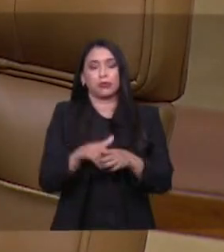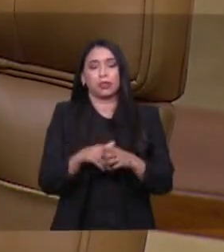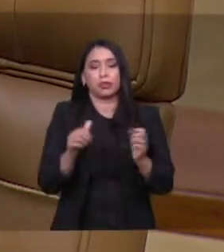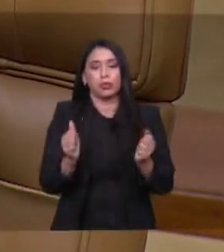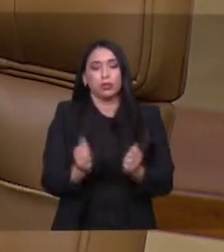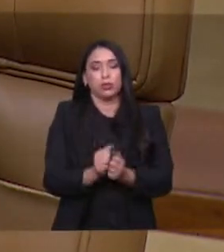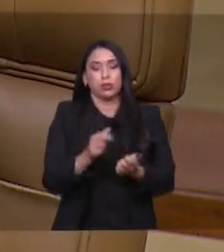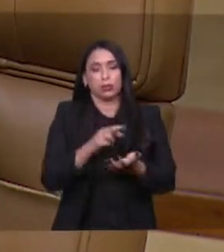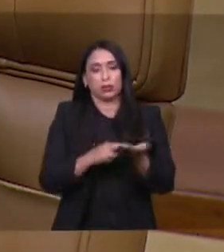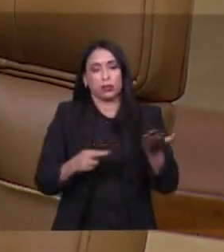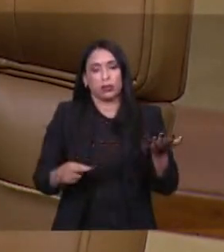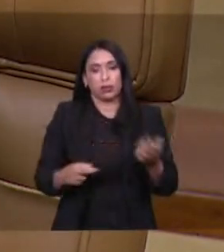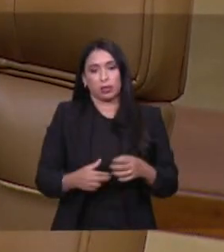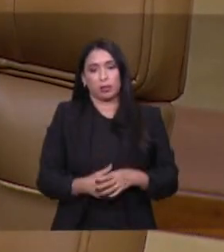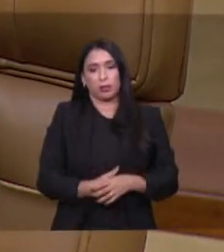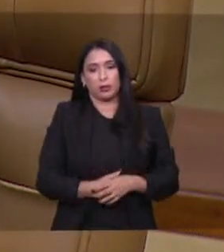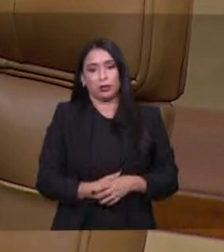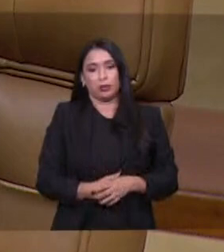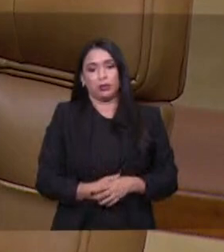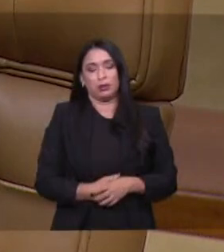eminente ministro relator.